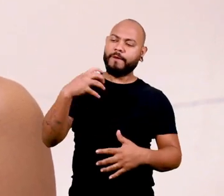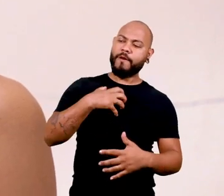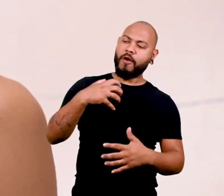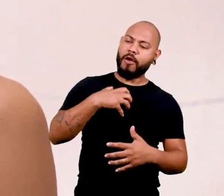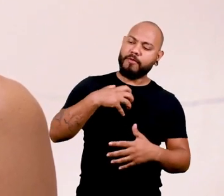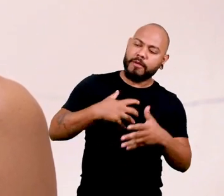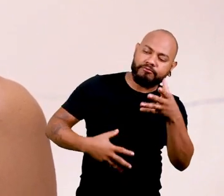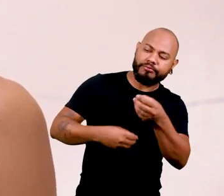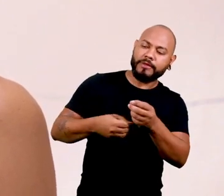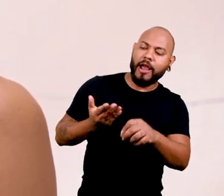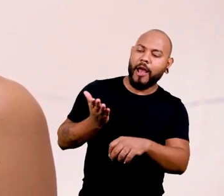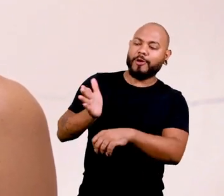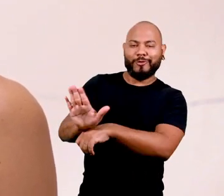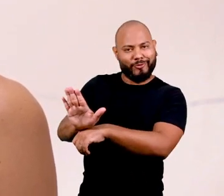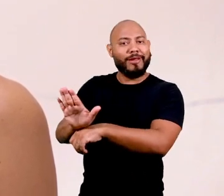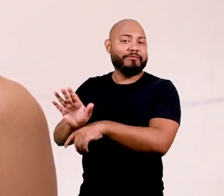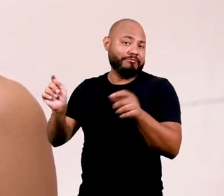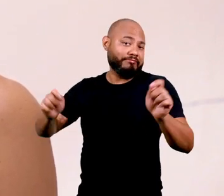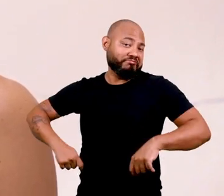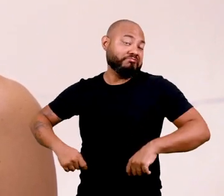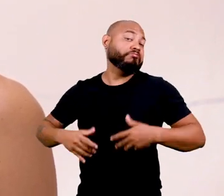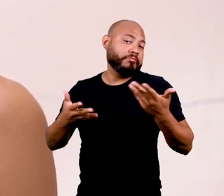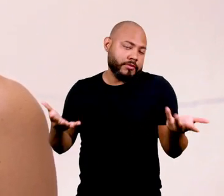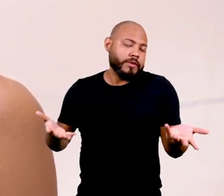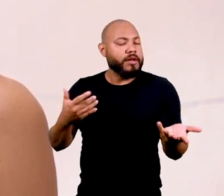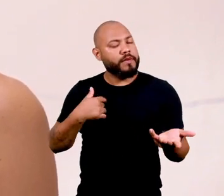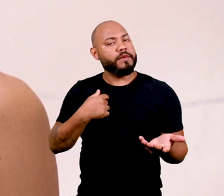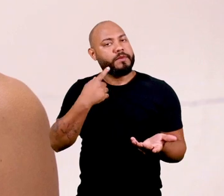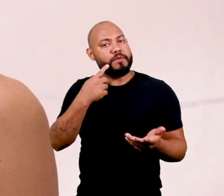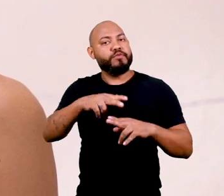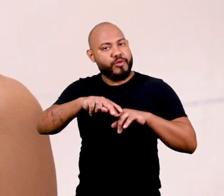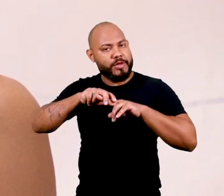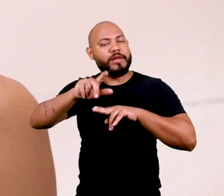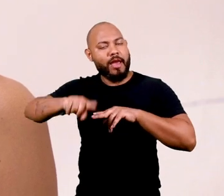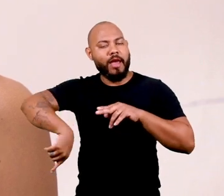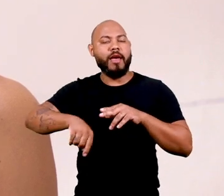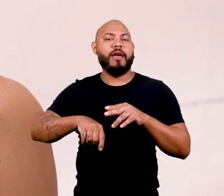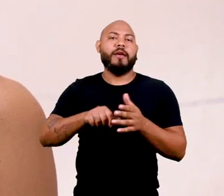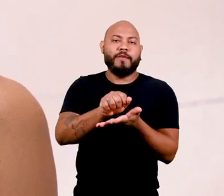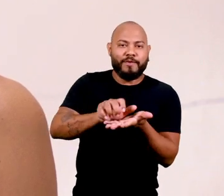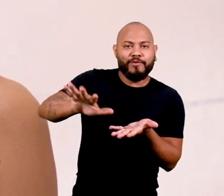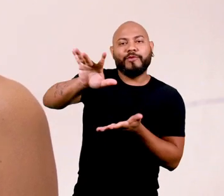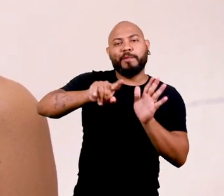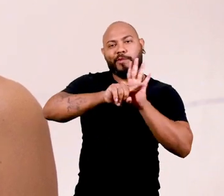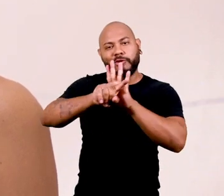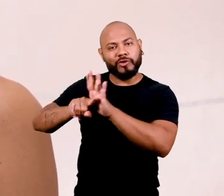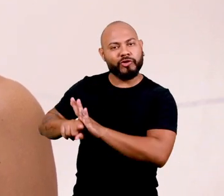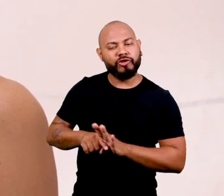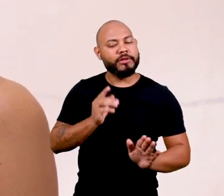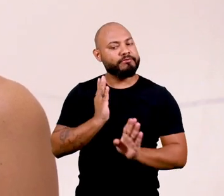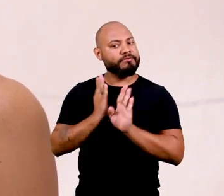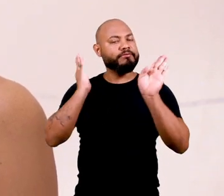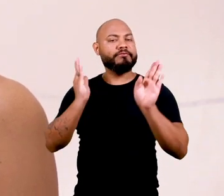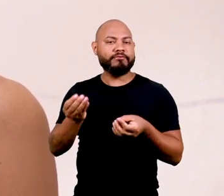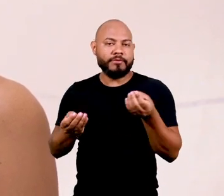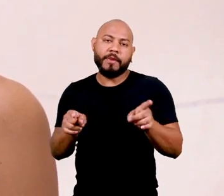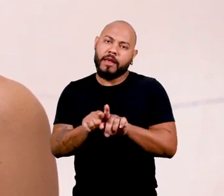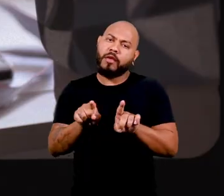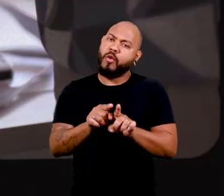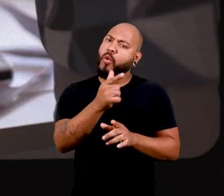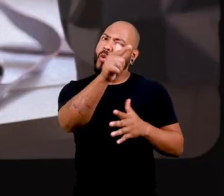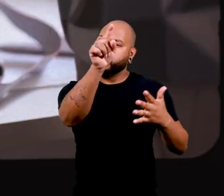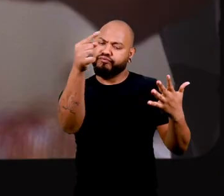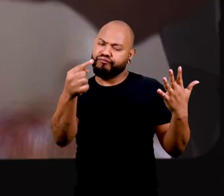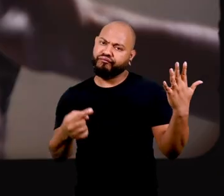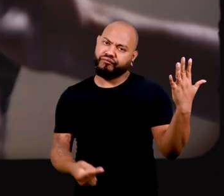alternativos, né? Então é aí um ponto que a gente chega, né, na pesquisa com a ayahuasca e com outros psicodélicos.